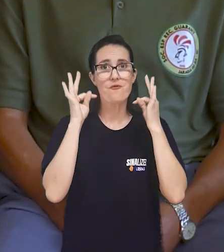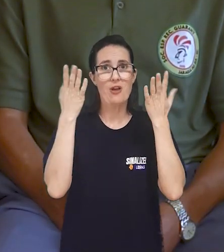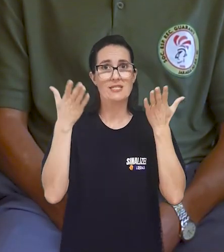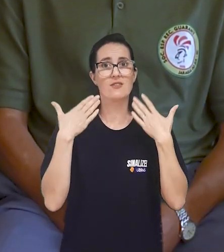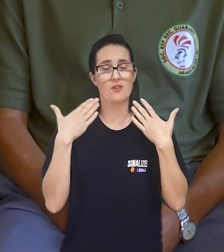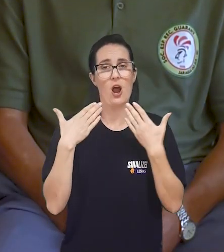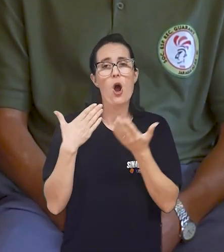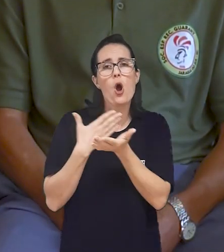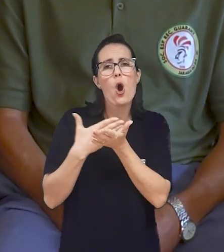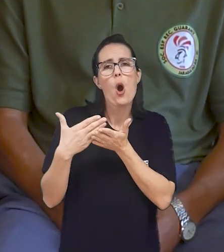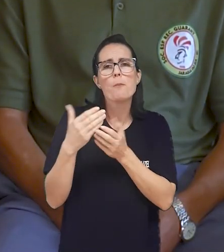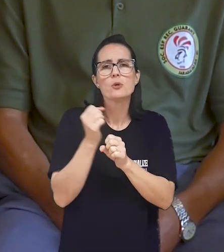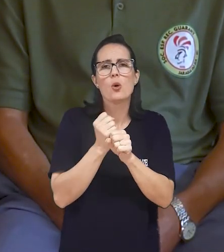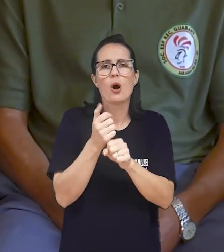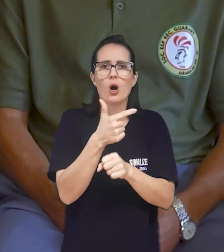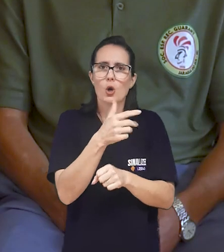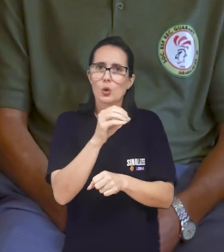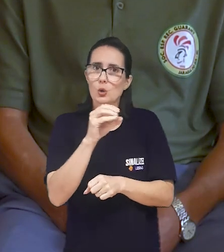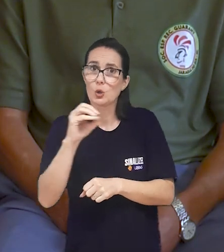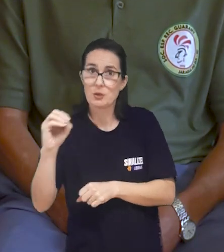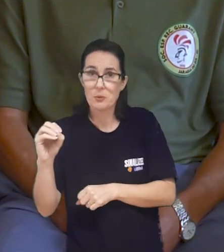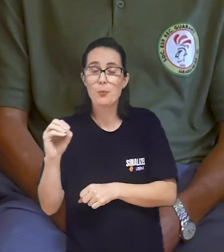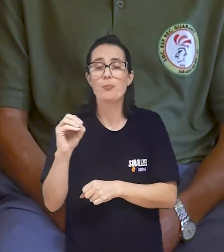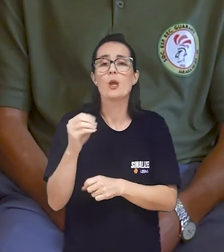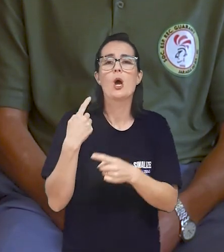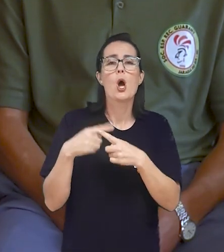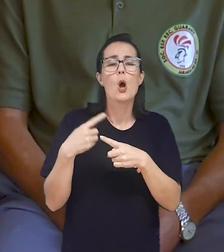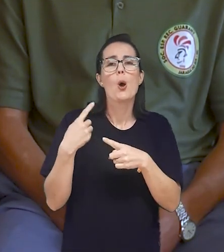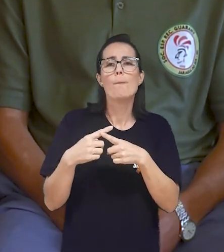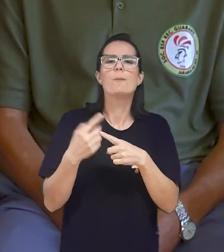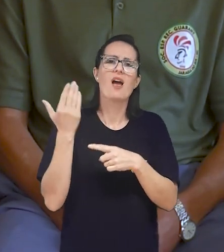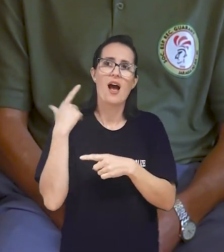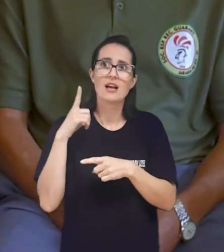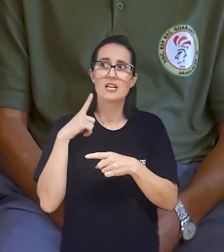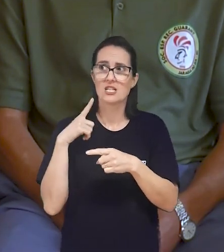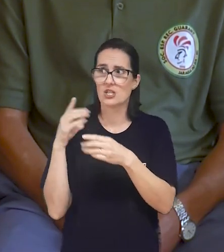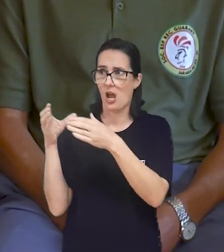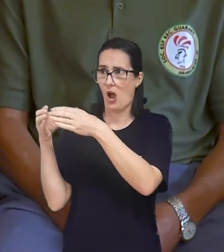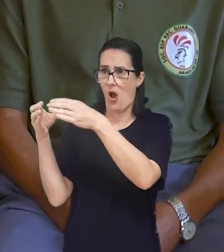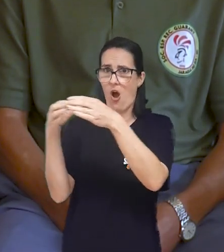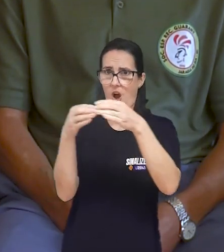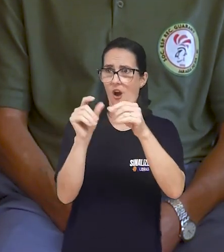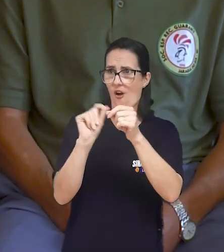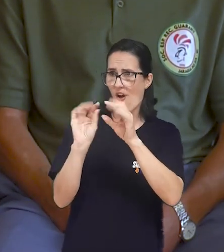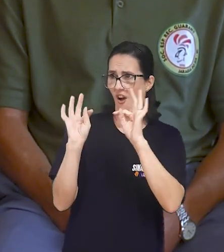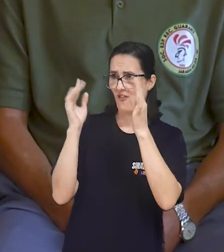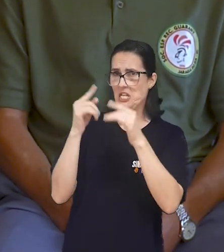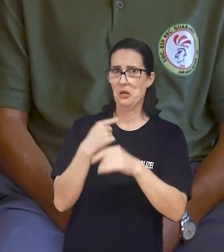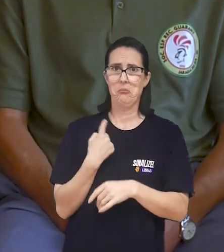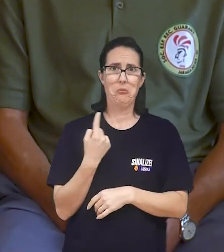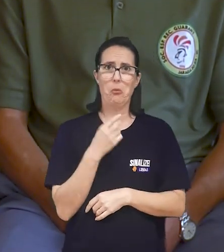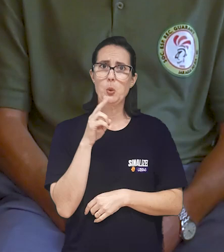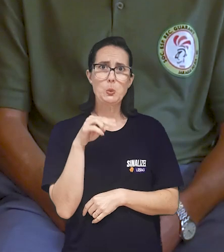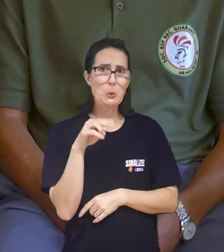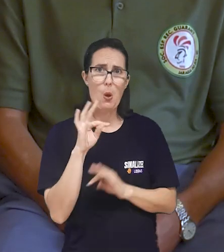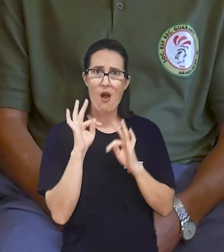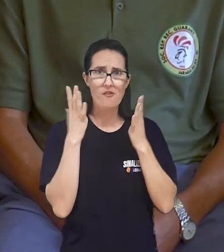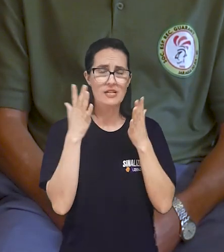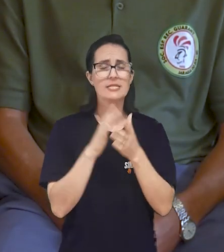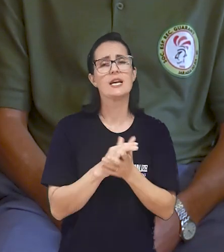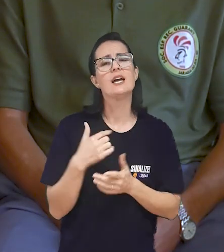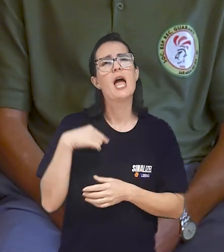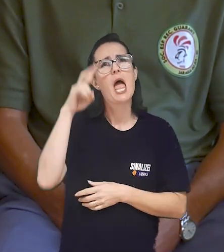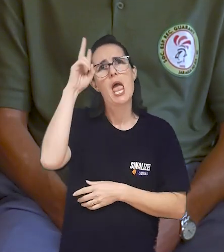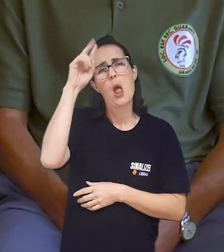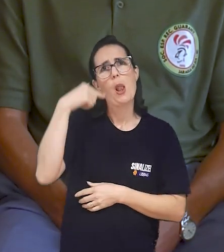já, ao redor das nossas sociedades, sempre tinha as festas anuais e a gente não tinha. Então, se pensou por vários anos. Eu lembro